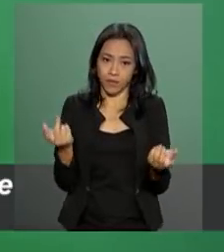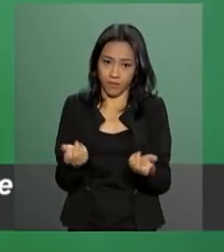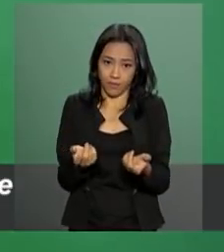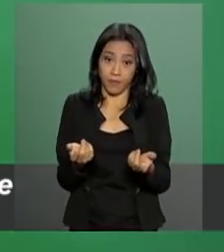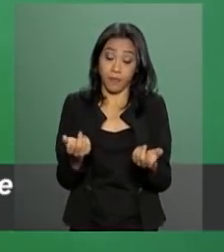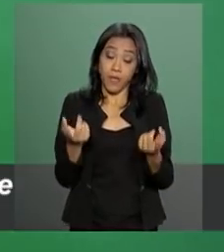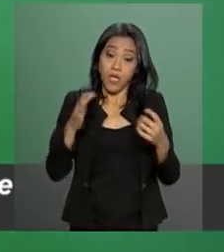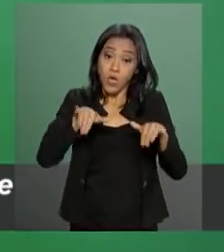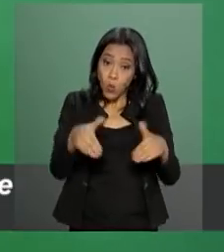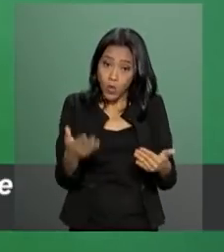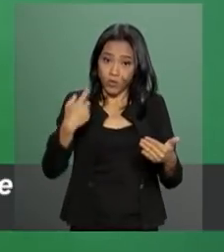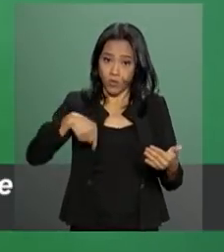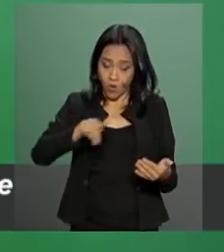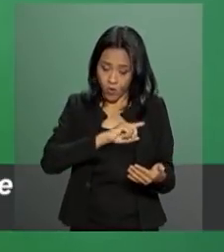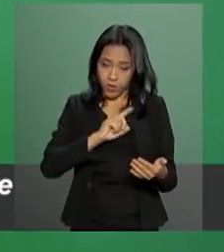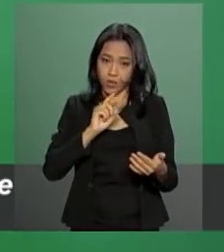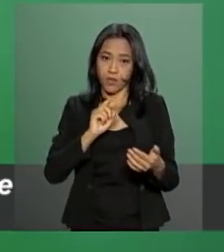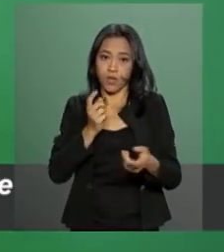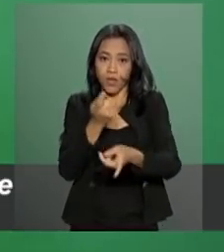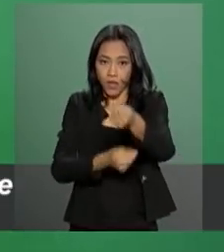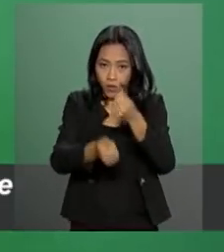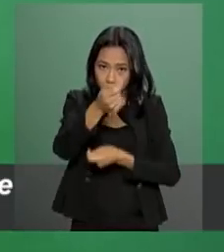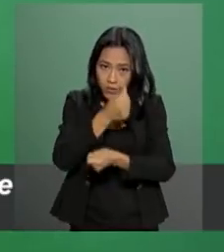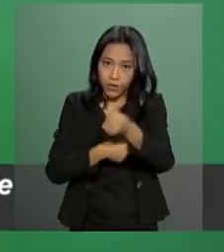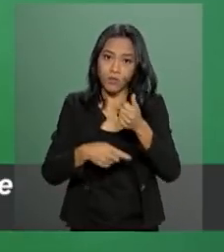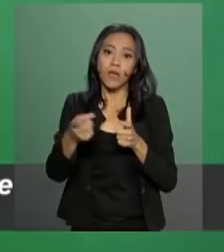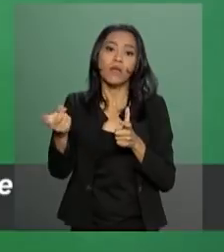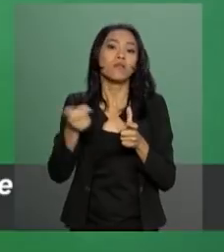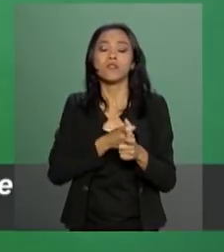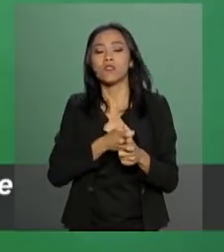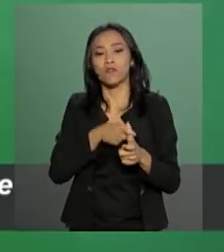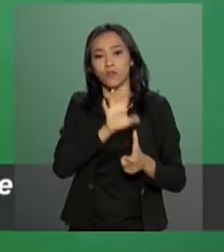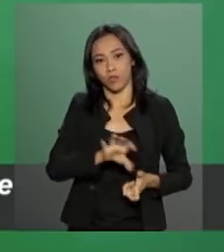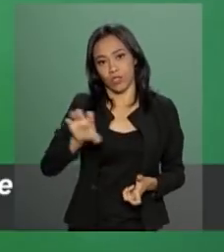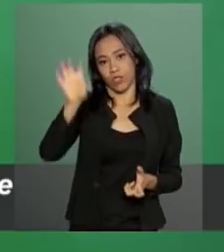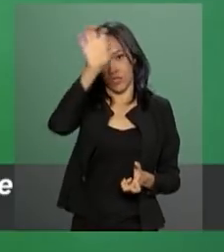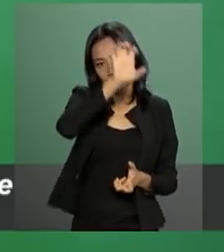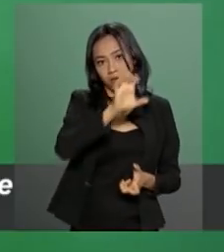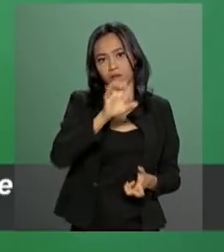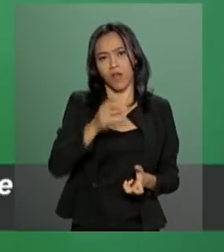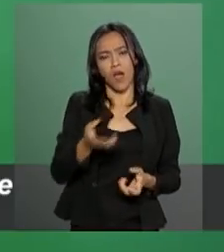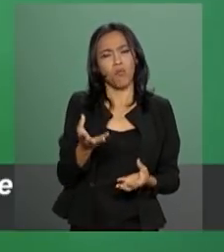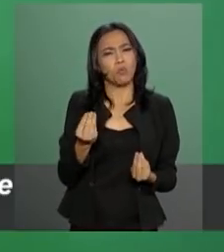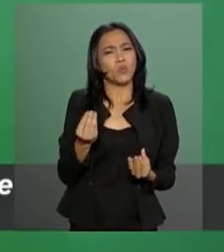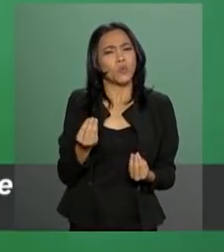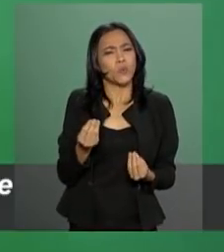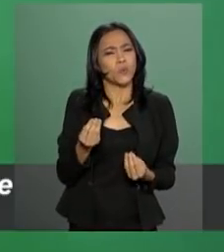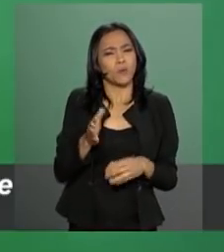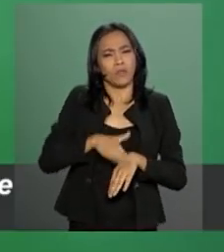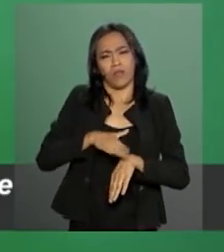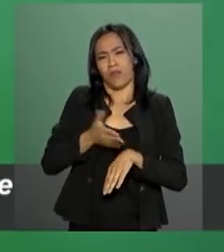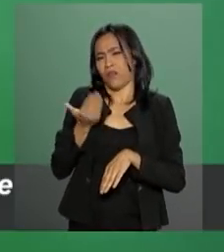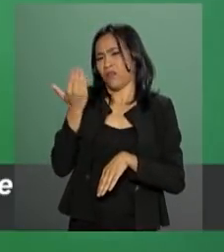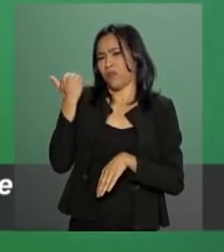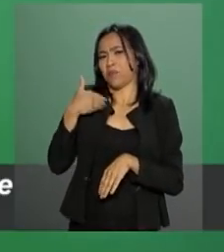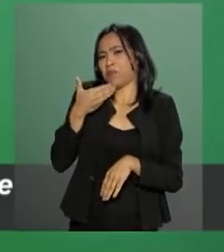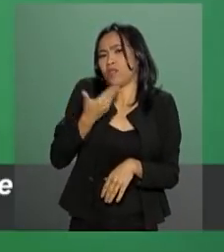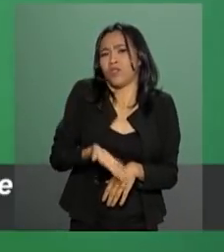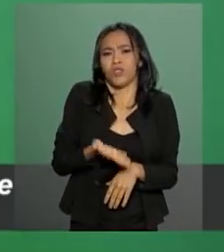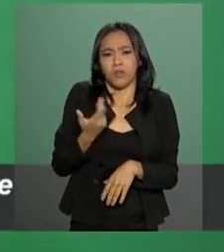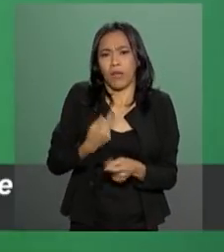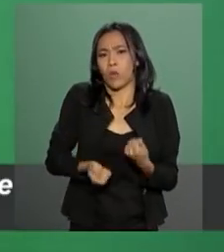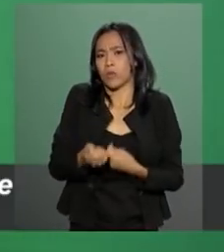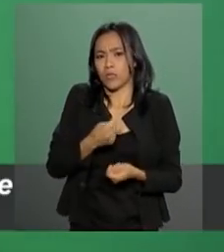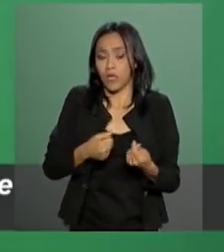repactuar anos a dívida dos estados brasileiros algo que há muito tempo e pleiteava e não se levava adiante nós tivemos